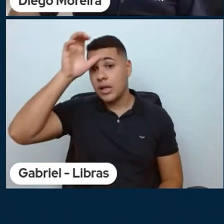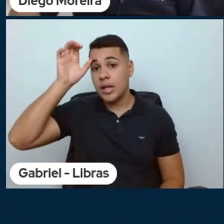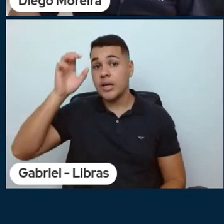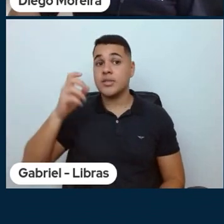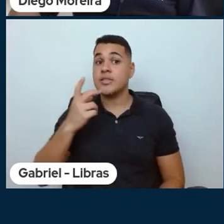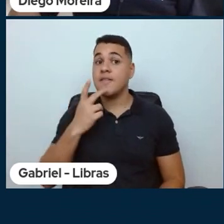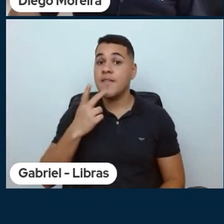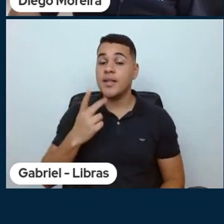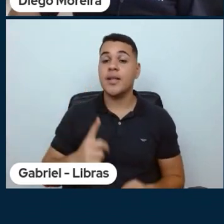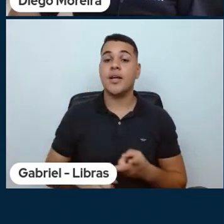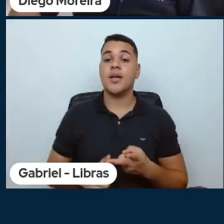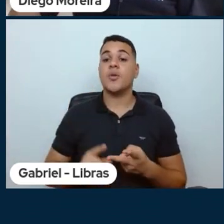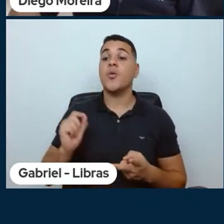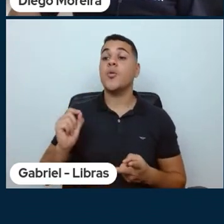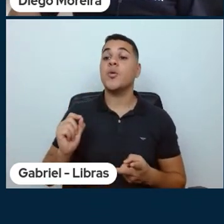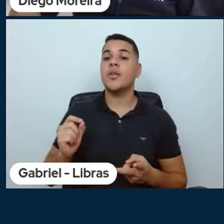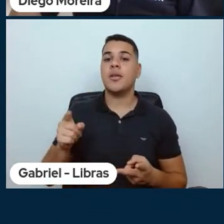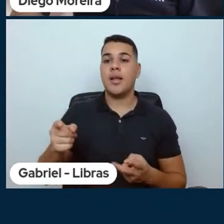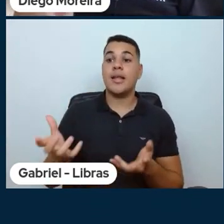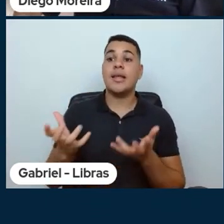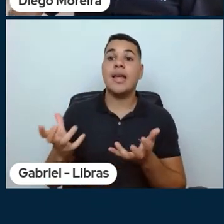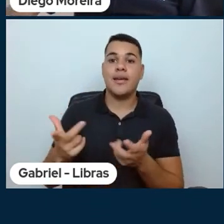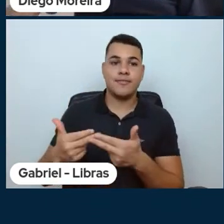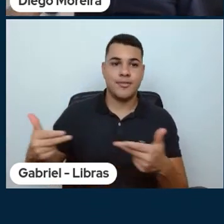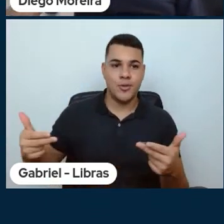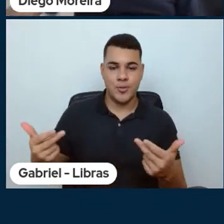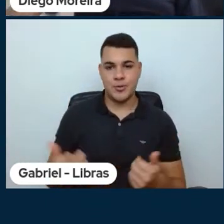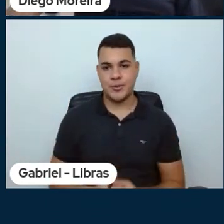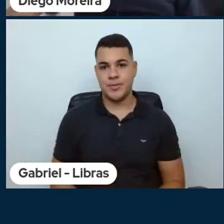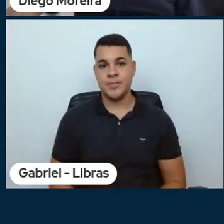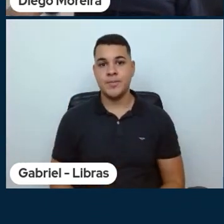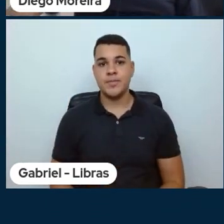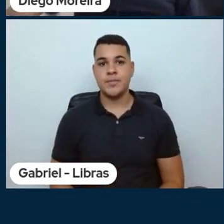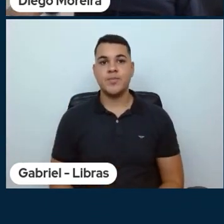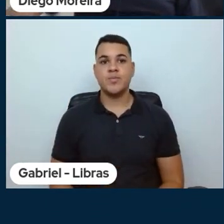querendo, dizer com tudo isso, tá.